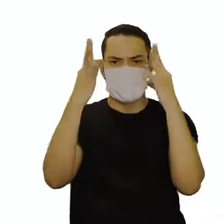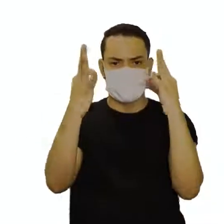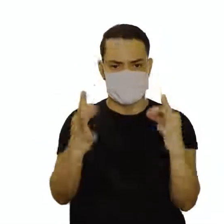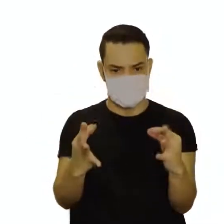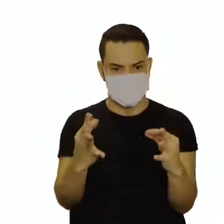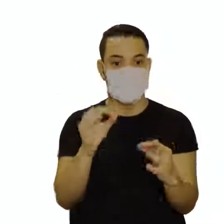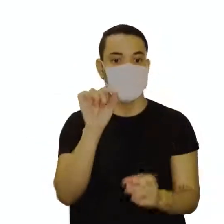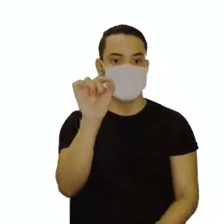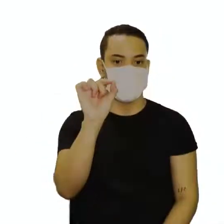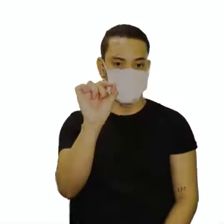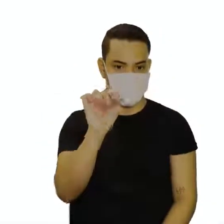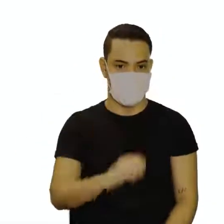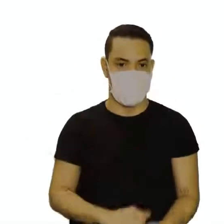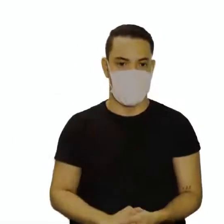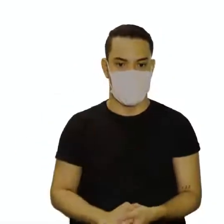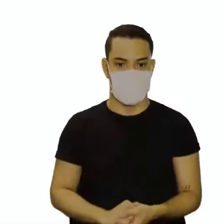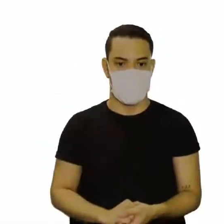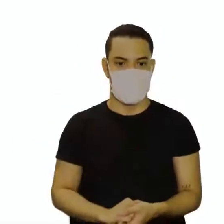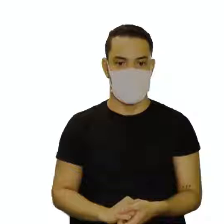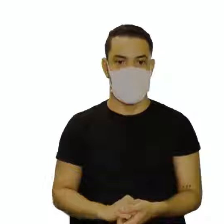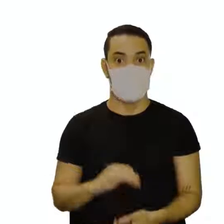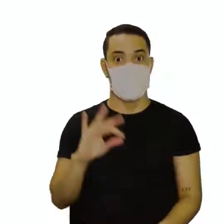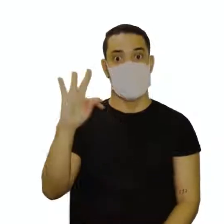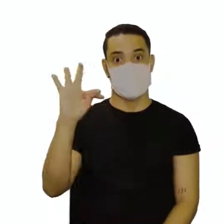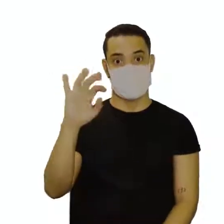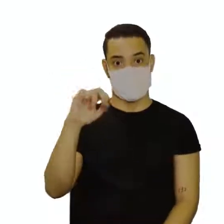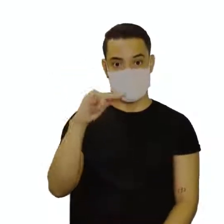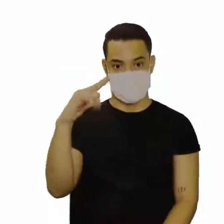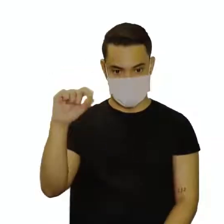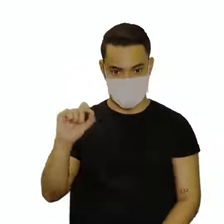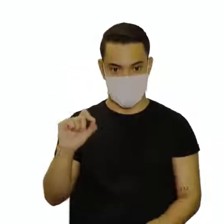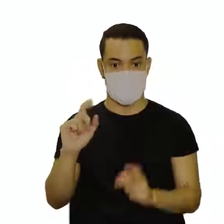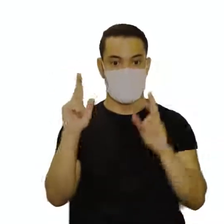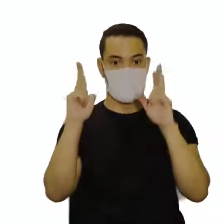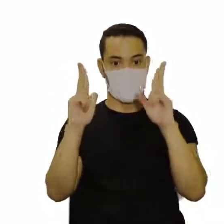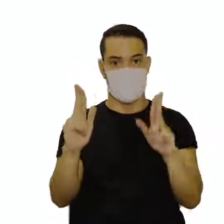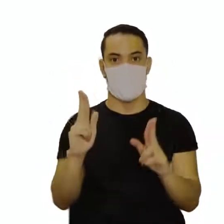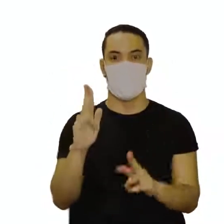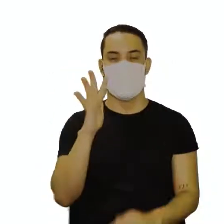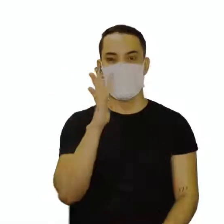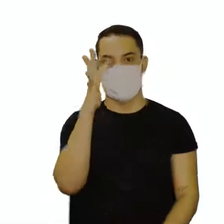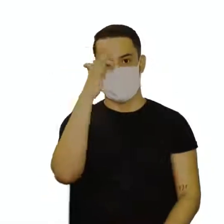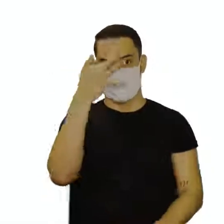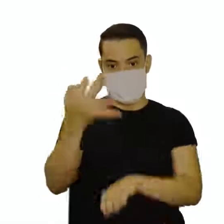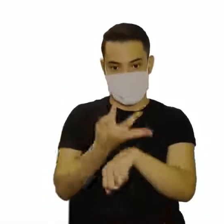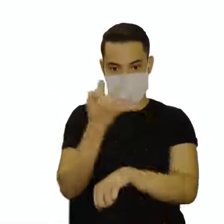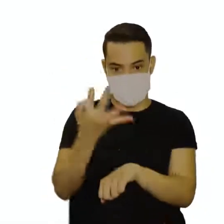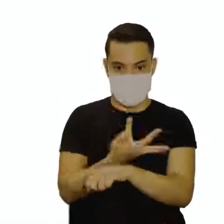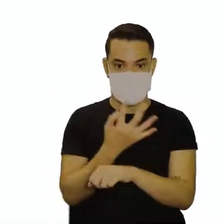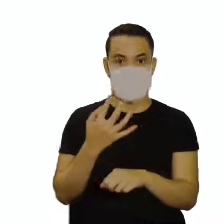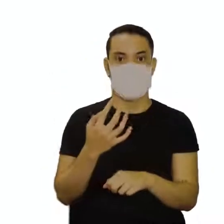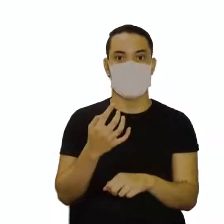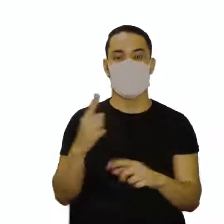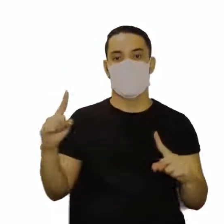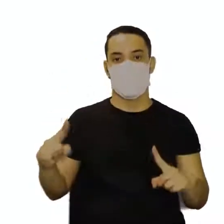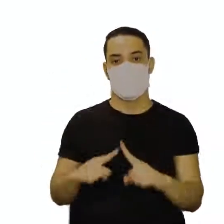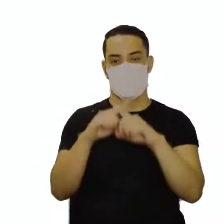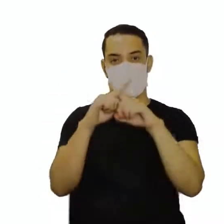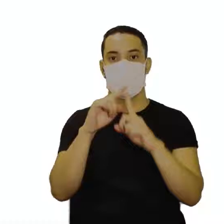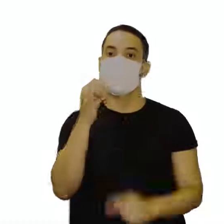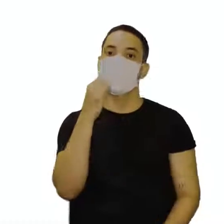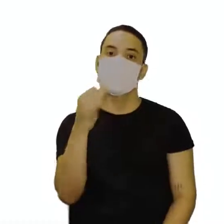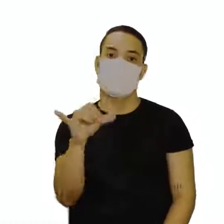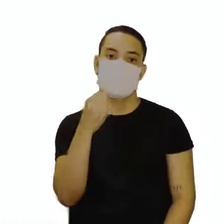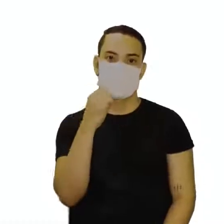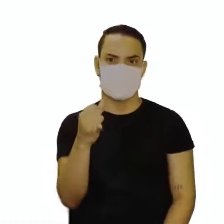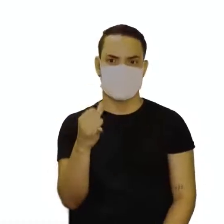é igual a resistência vezes a corrente elétrica. Só é dessa forma que eu vou usar?